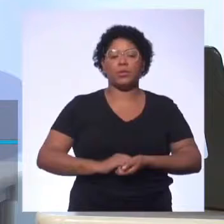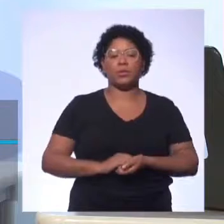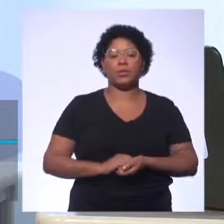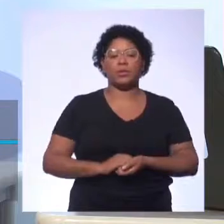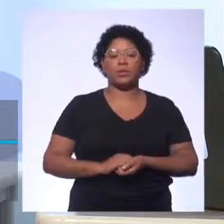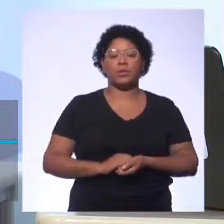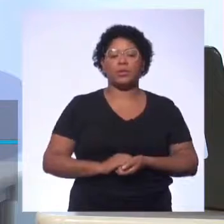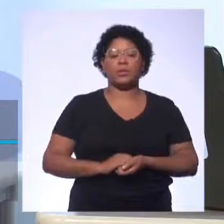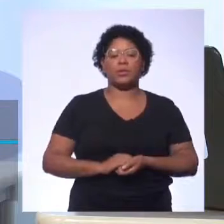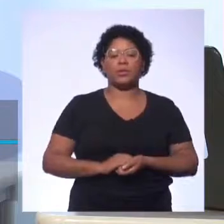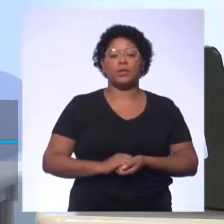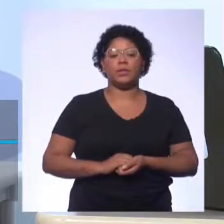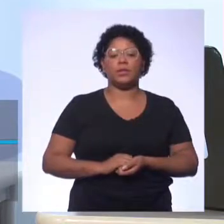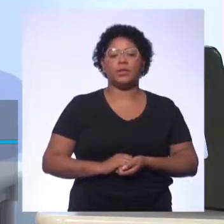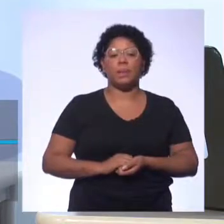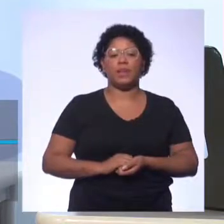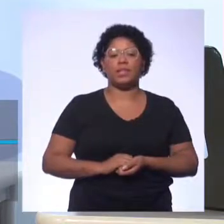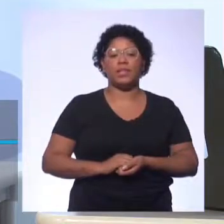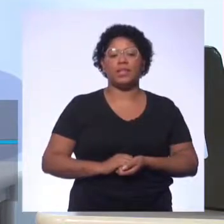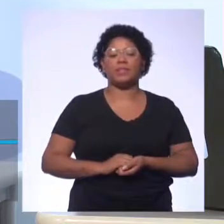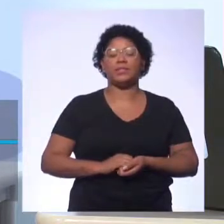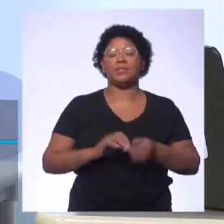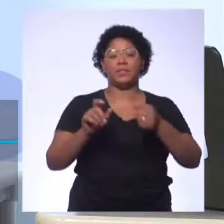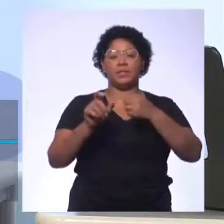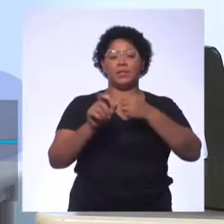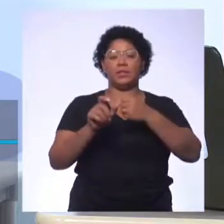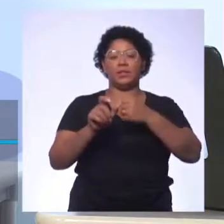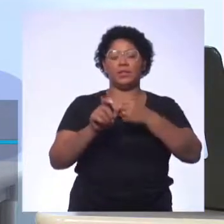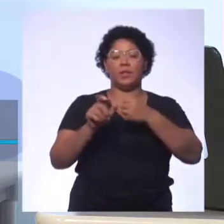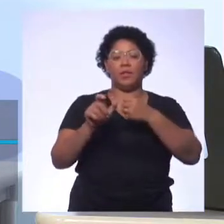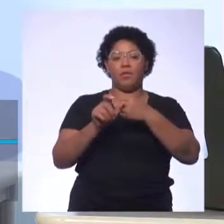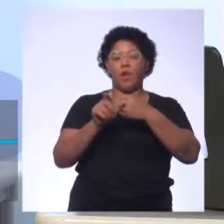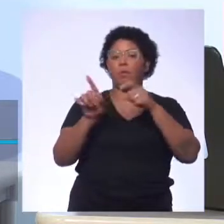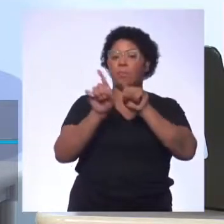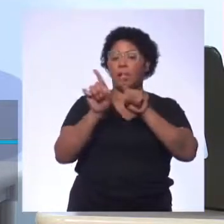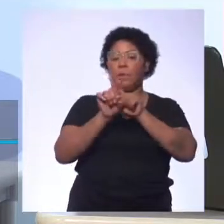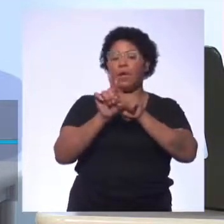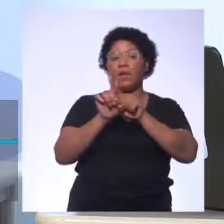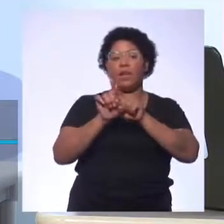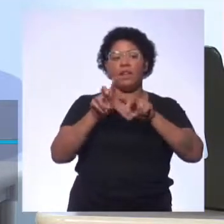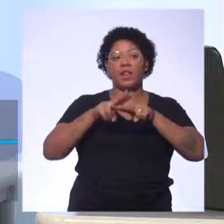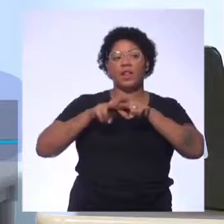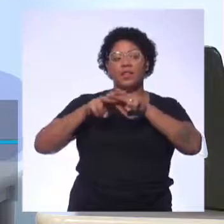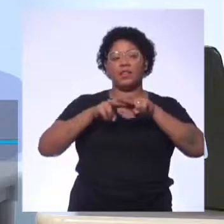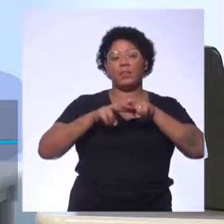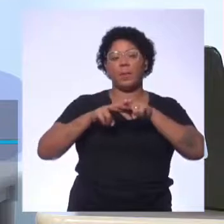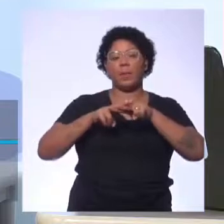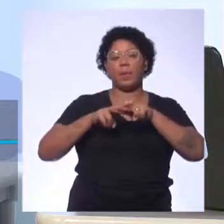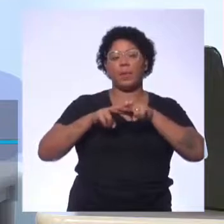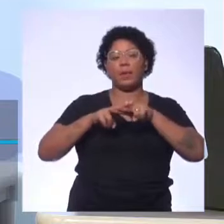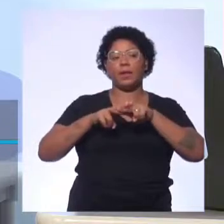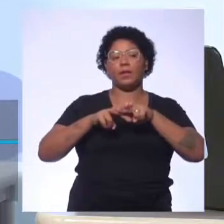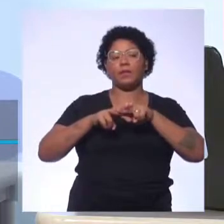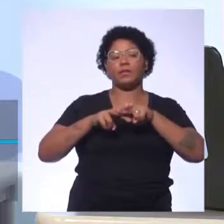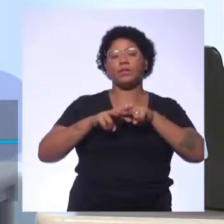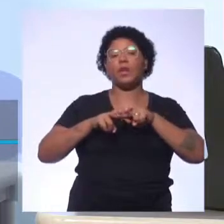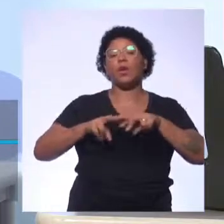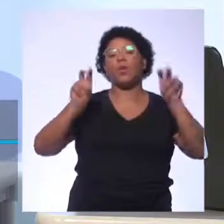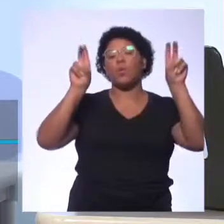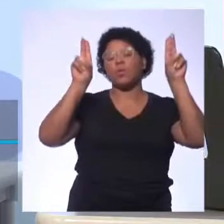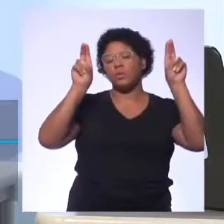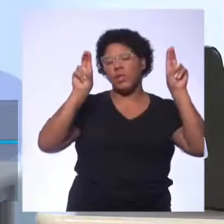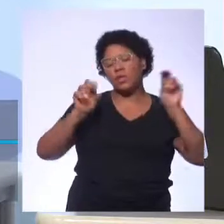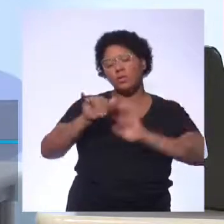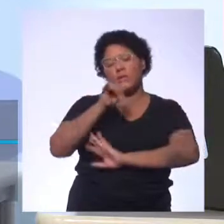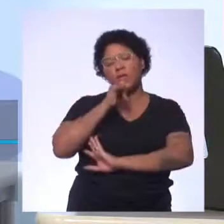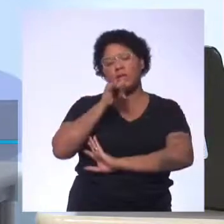verbo também, ele vai variar, ou seja, ele também possui flexões, ele vai mudar de acordo com o contexto. Por exemplo,